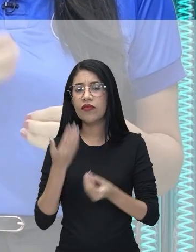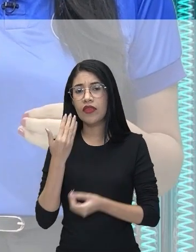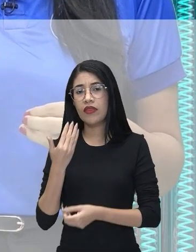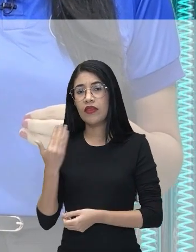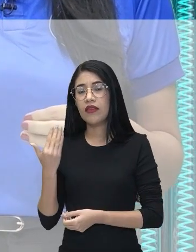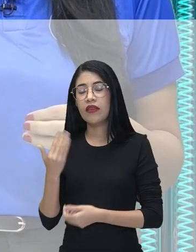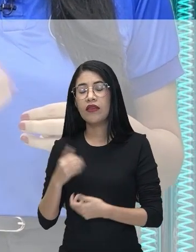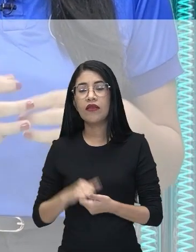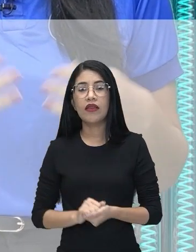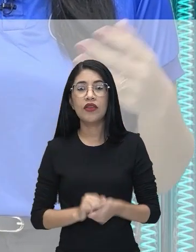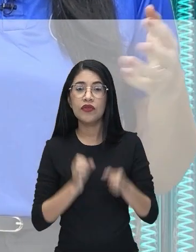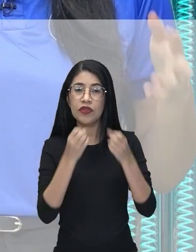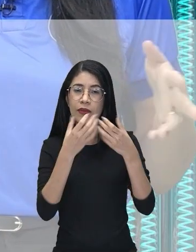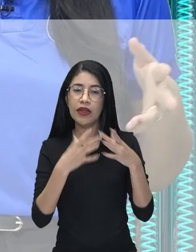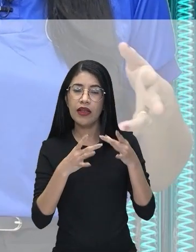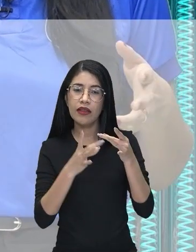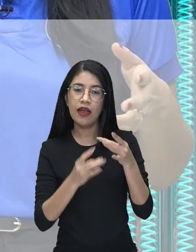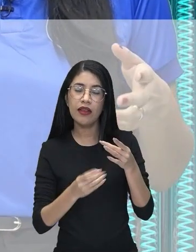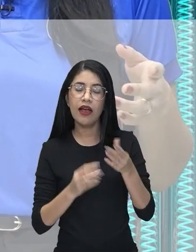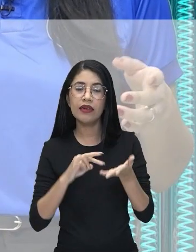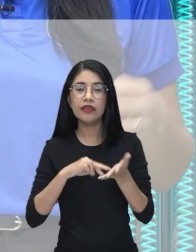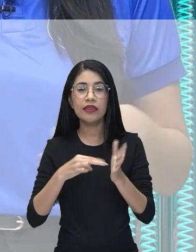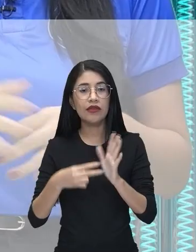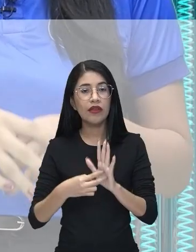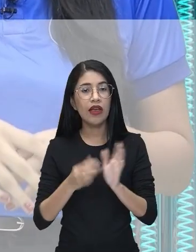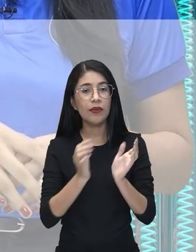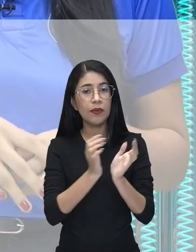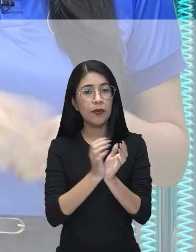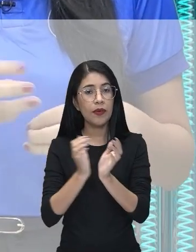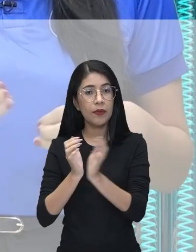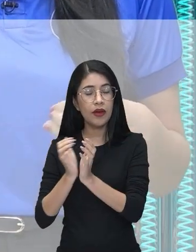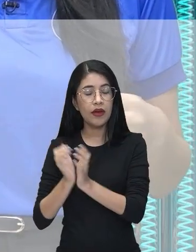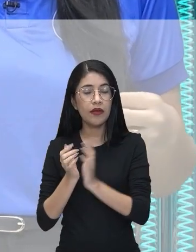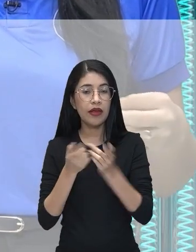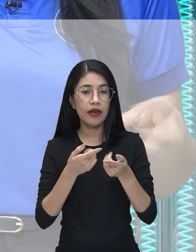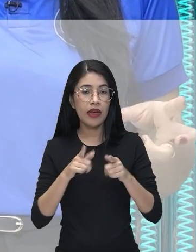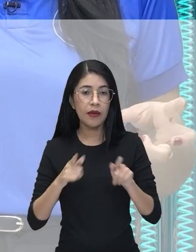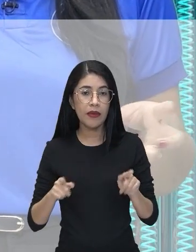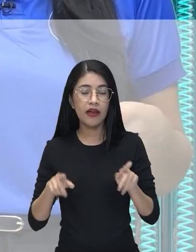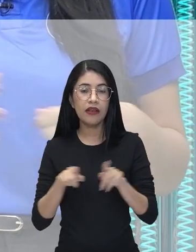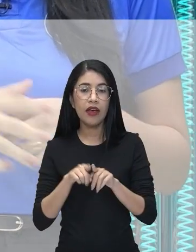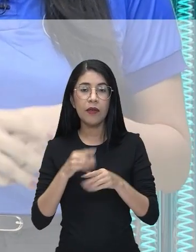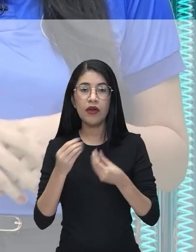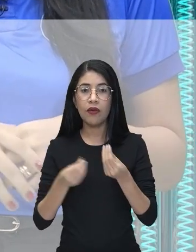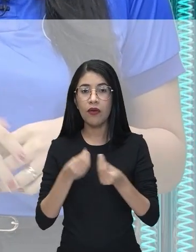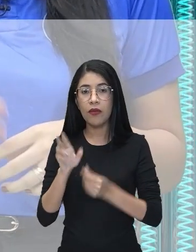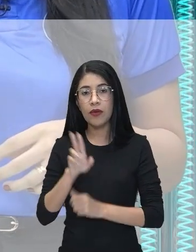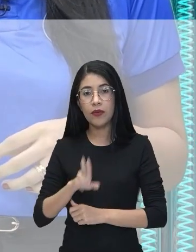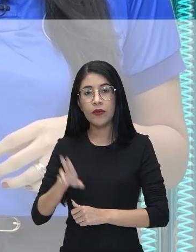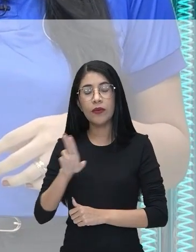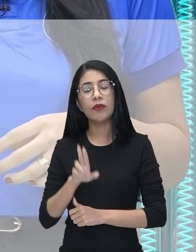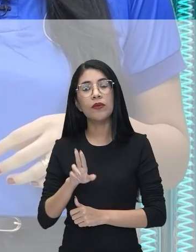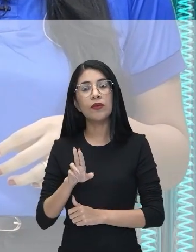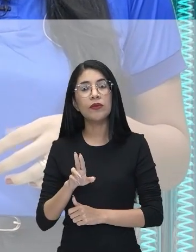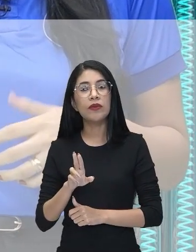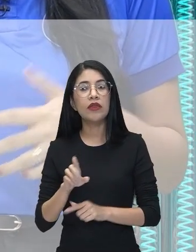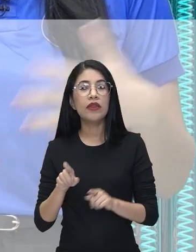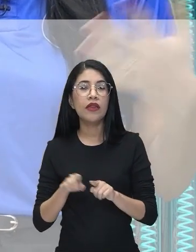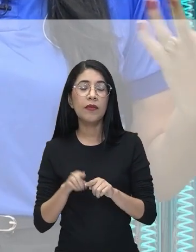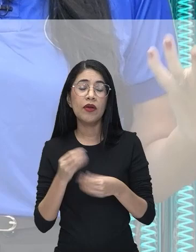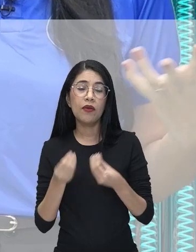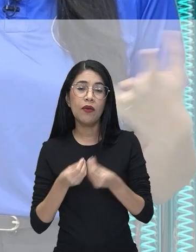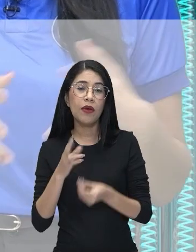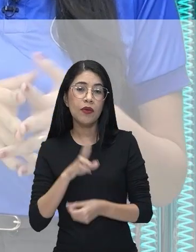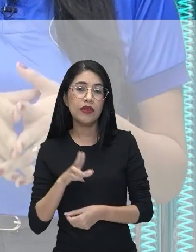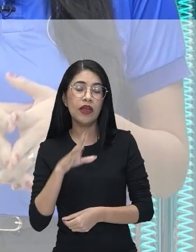nós entendermos o que são classes gramaticais, como elas são usadas, né? Como elas são usadas em inglês e